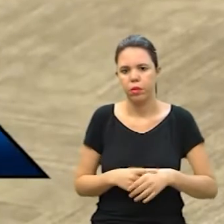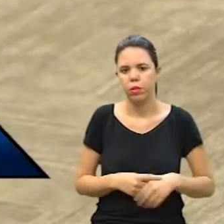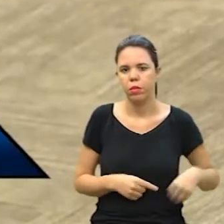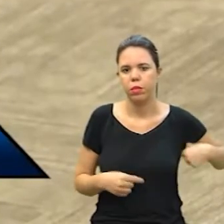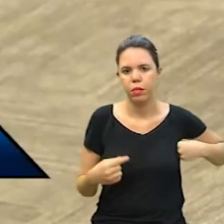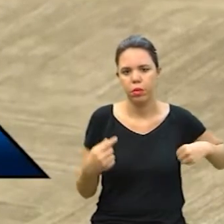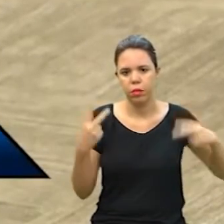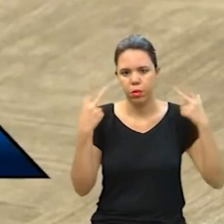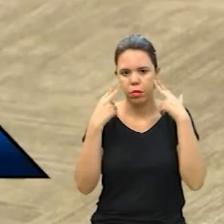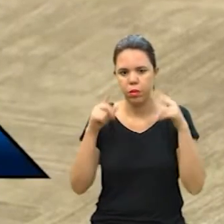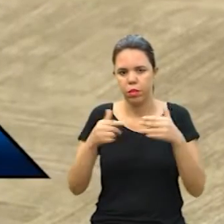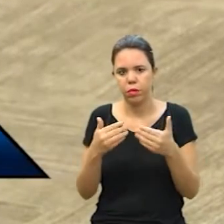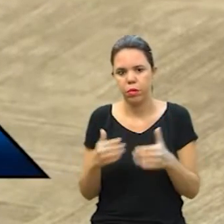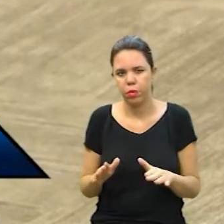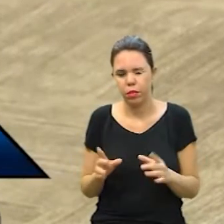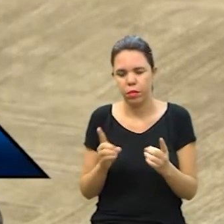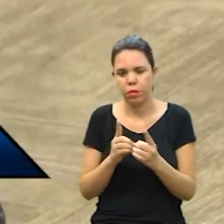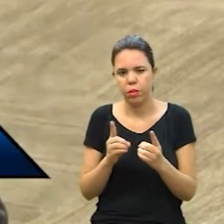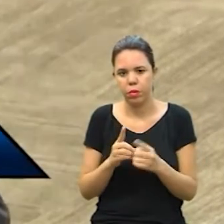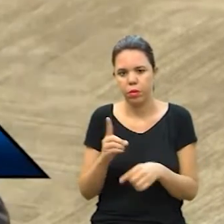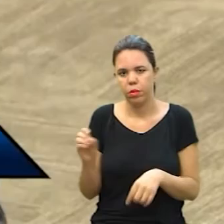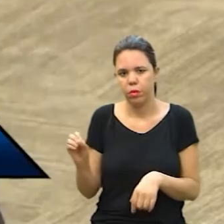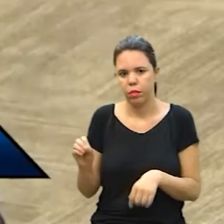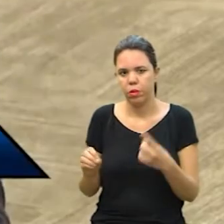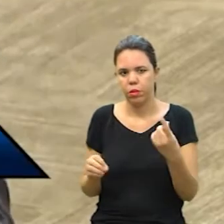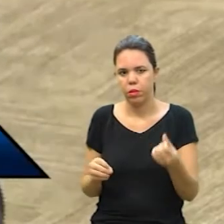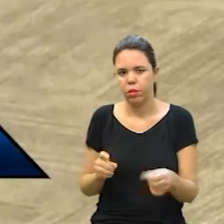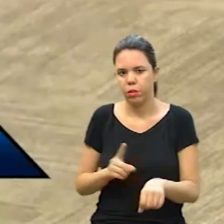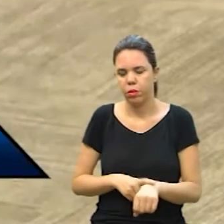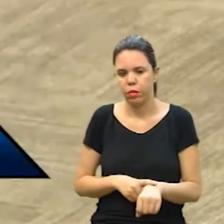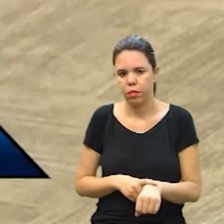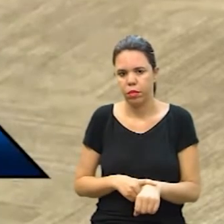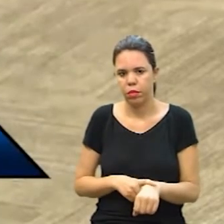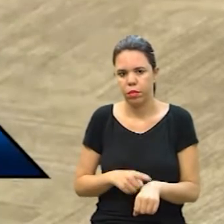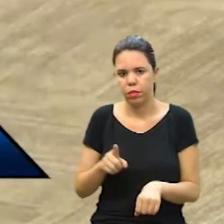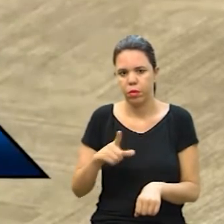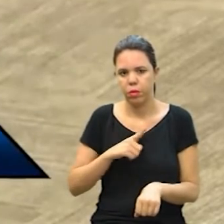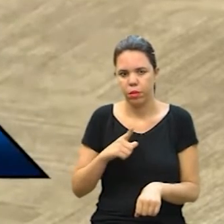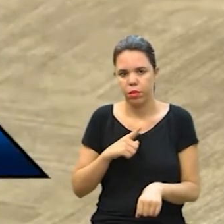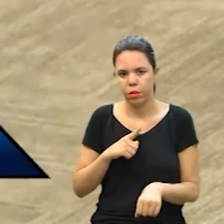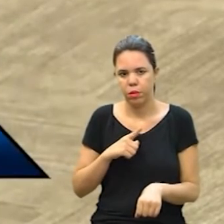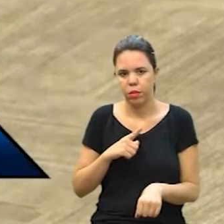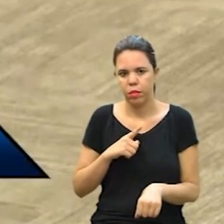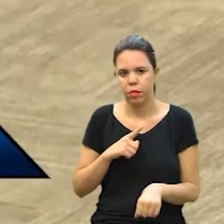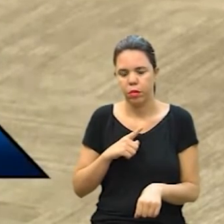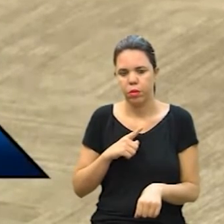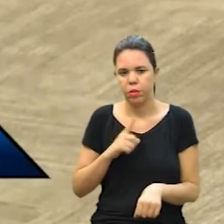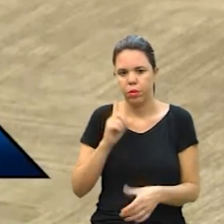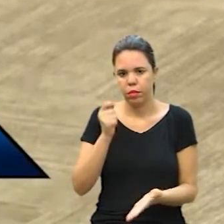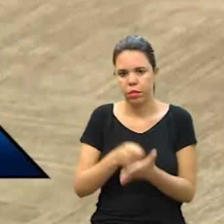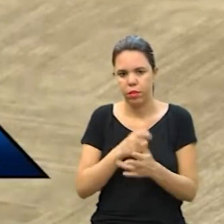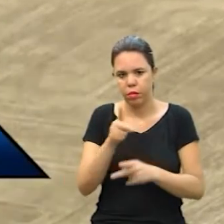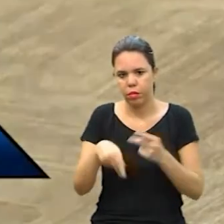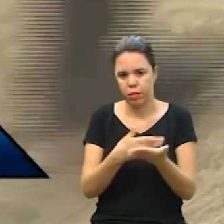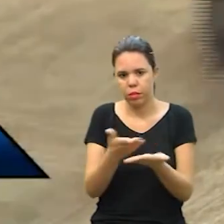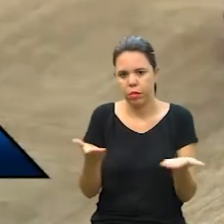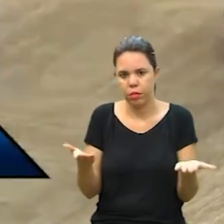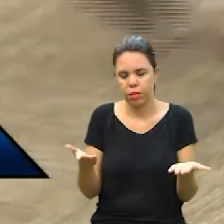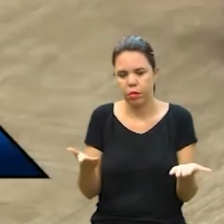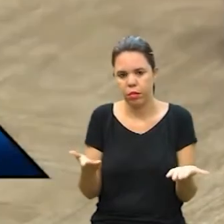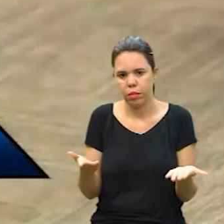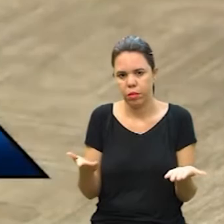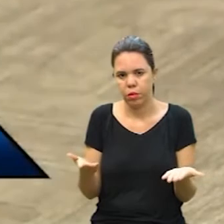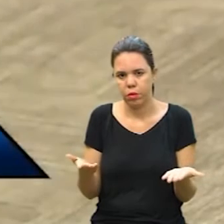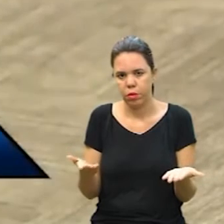às 14 horas, sendo que o normal seria abrir o funcionamento das 10 às 16 horas. Isso tem sido imposto para a